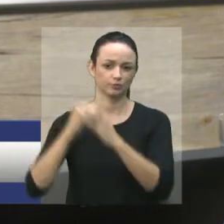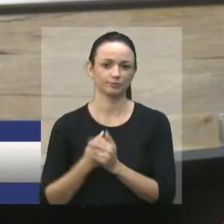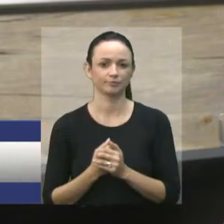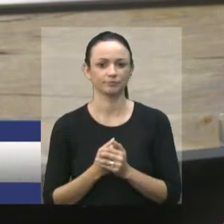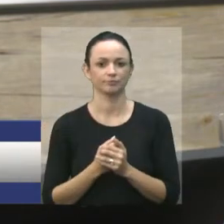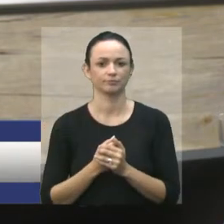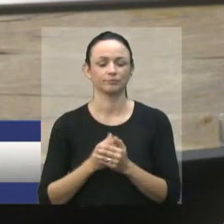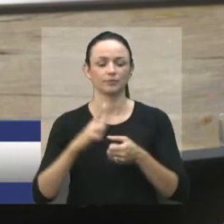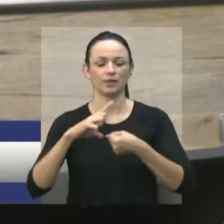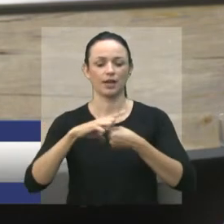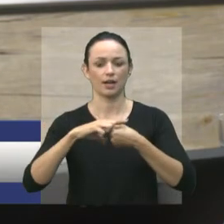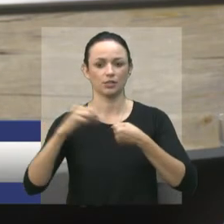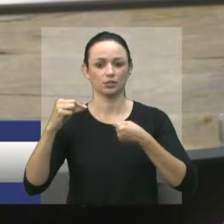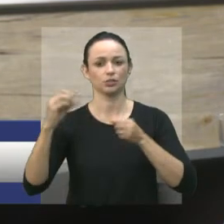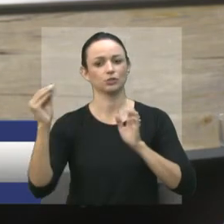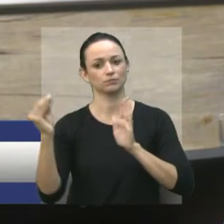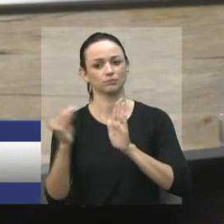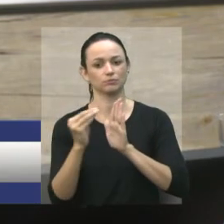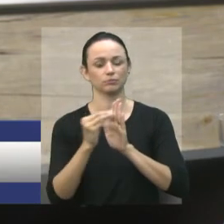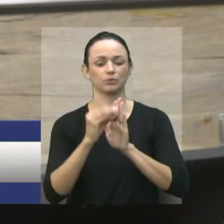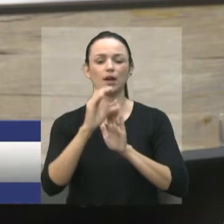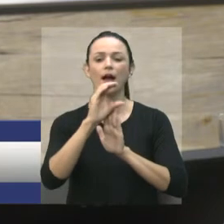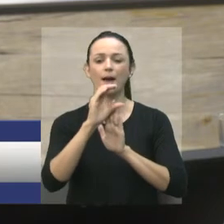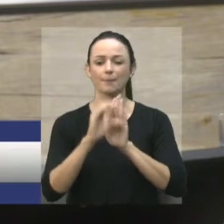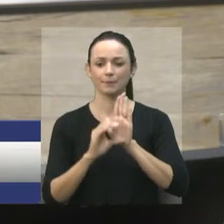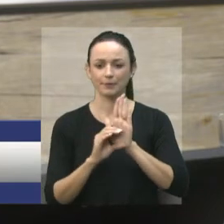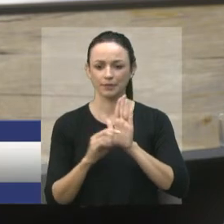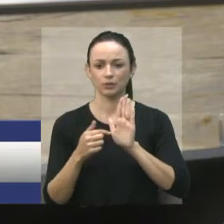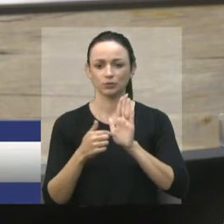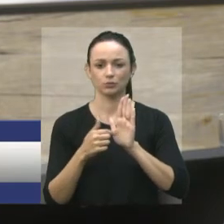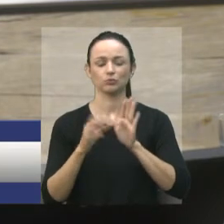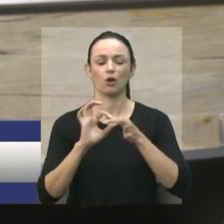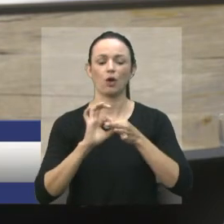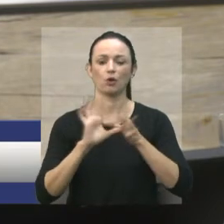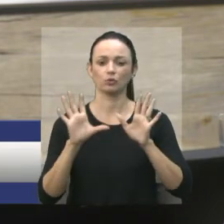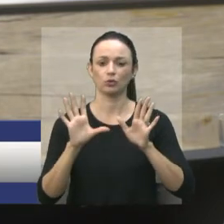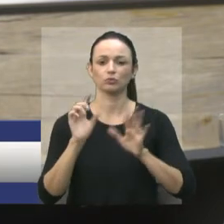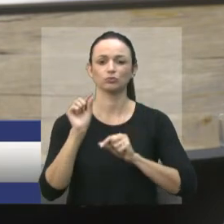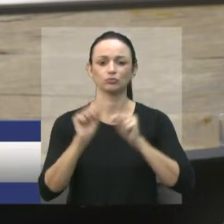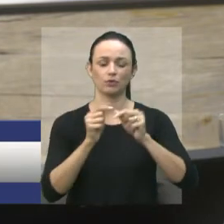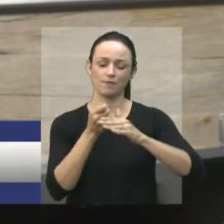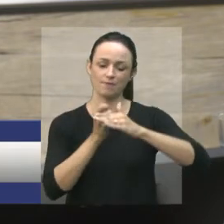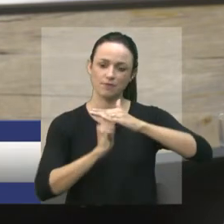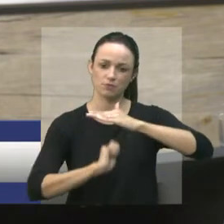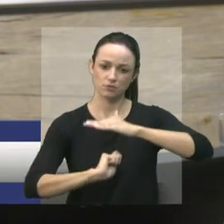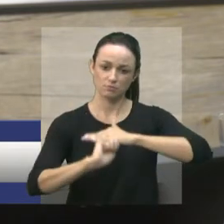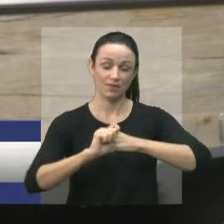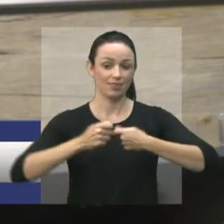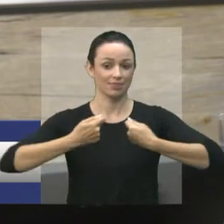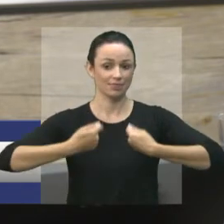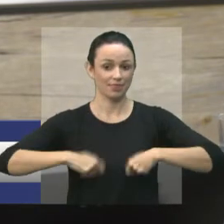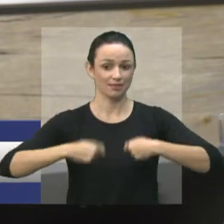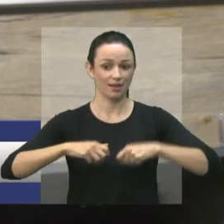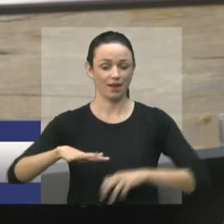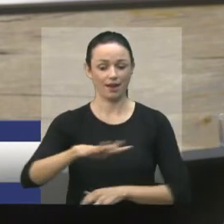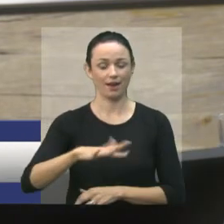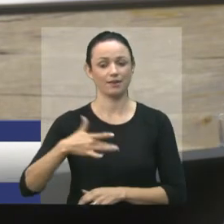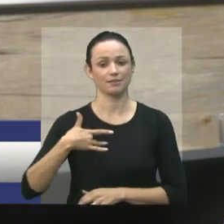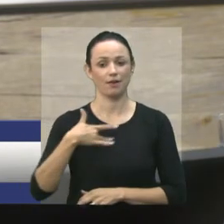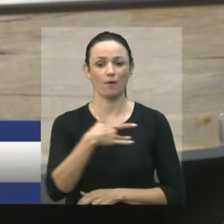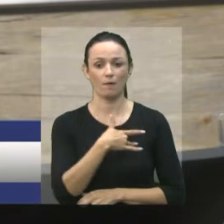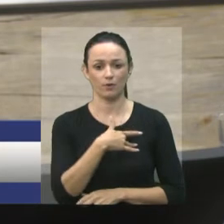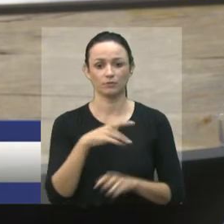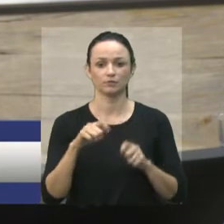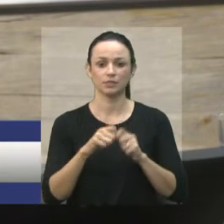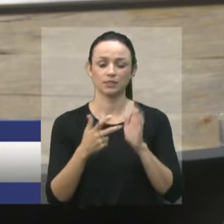Insere artigo no capítulo das disposições finais, autorizando a promoção dos investimentos necessários na saúde para a